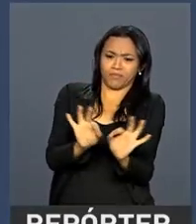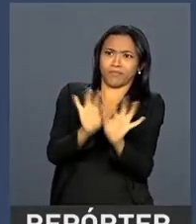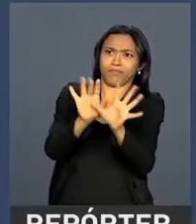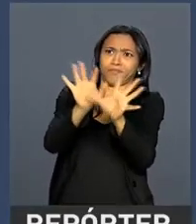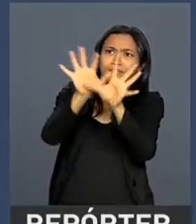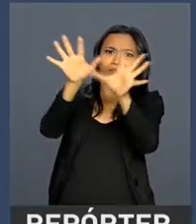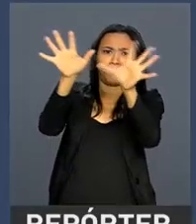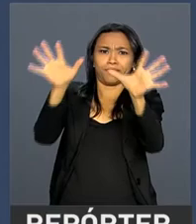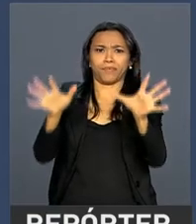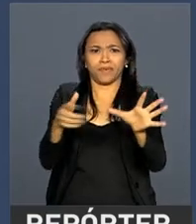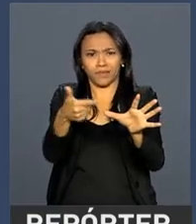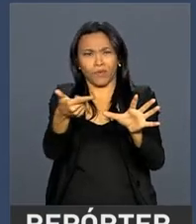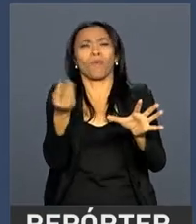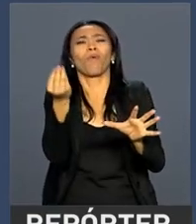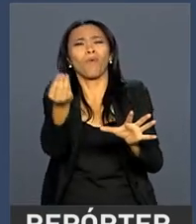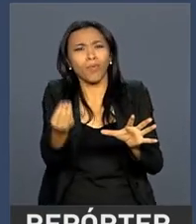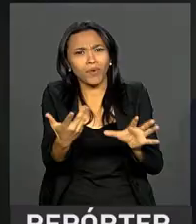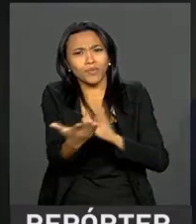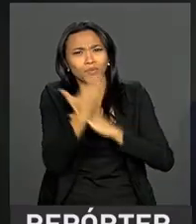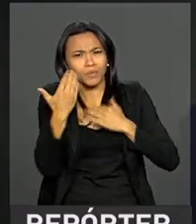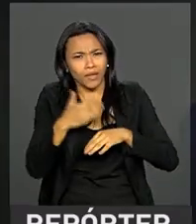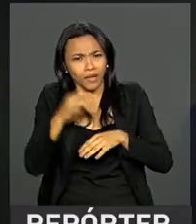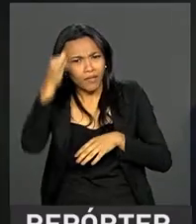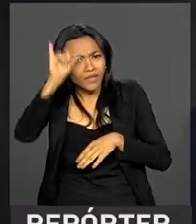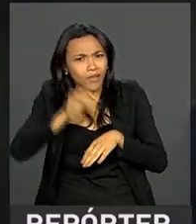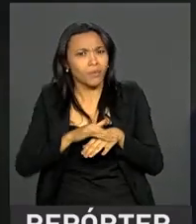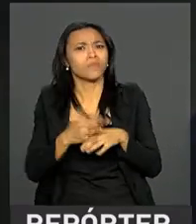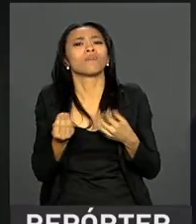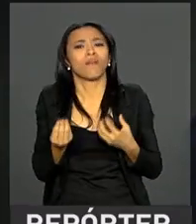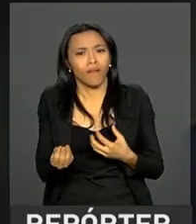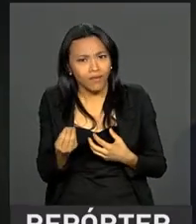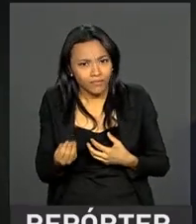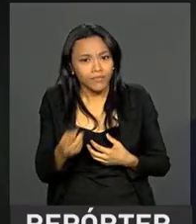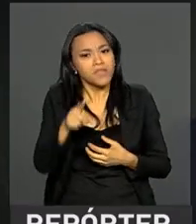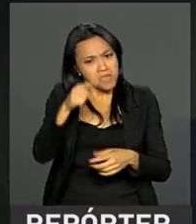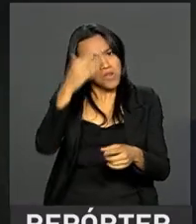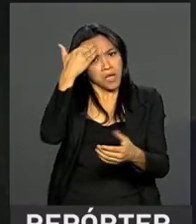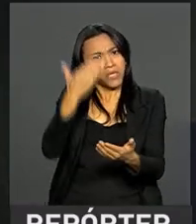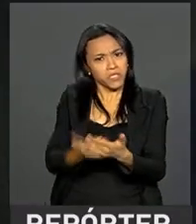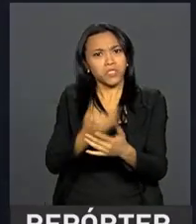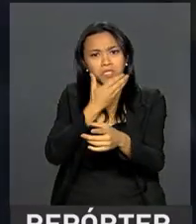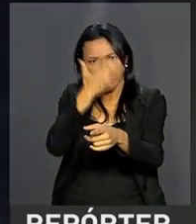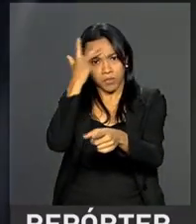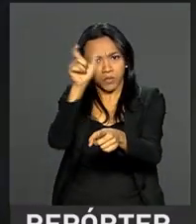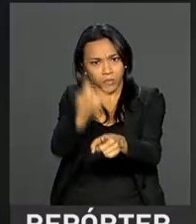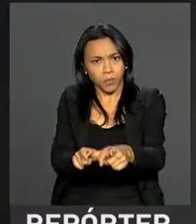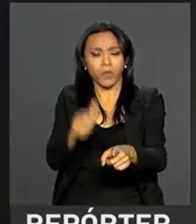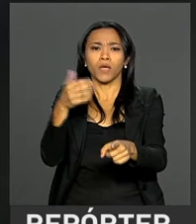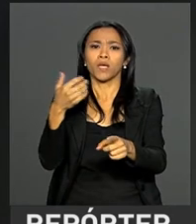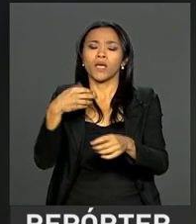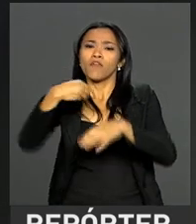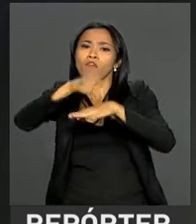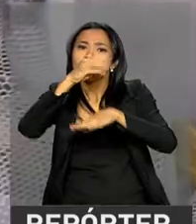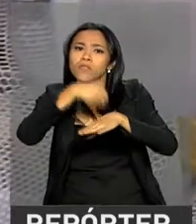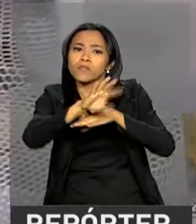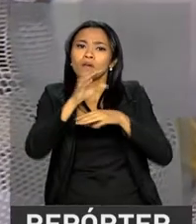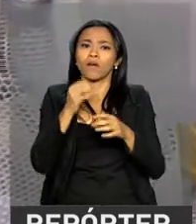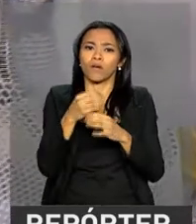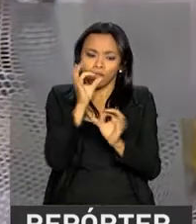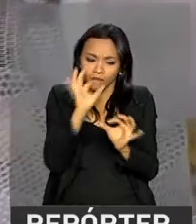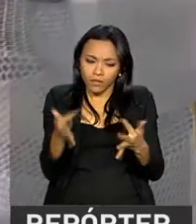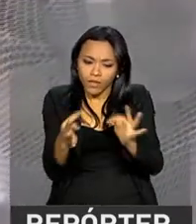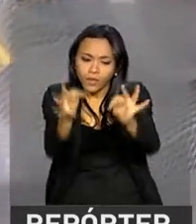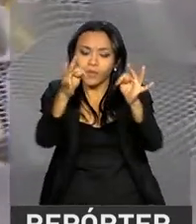possa ajudar a combater doenças e ele acredita que assim como a tecnologia informação é uma arma fundamental